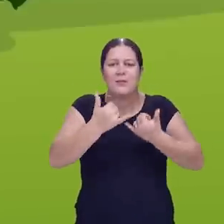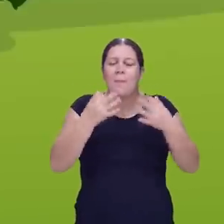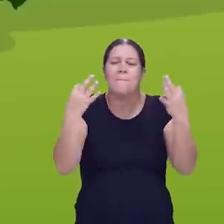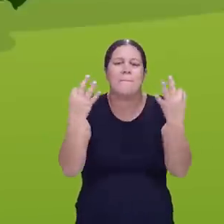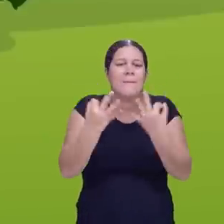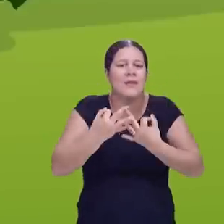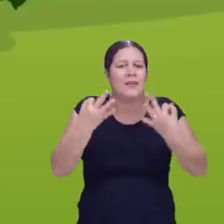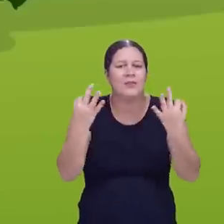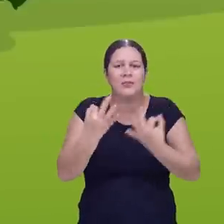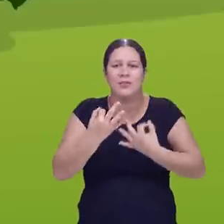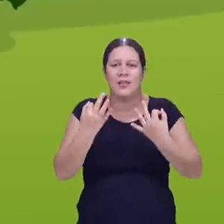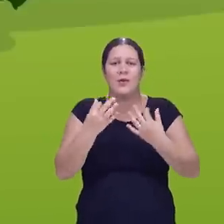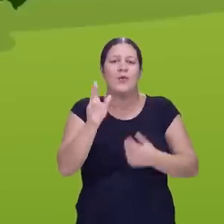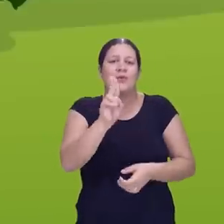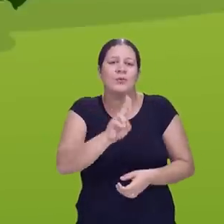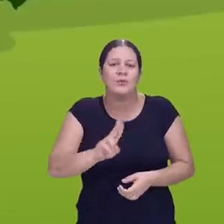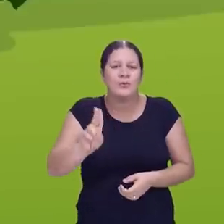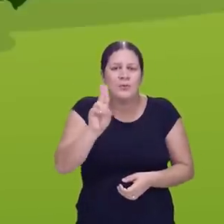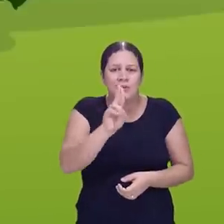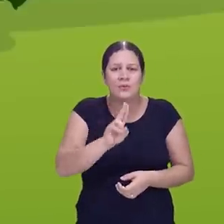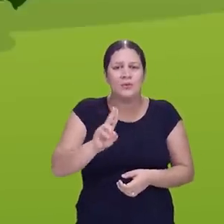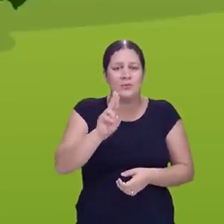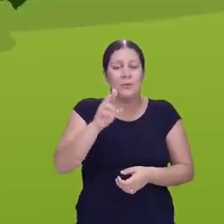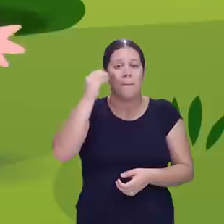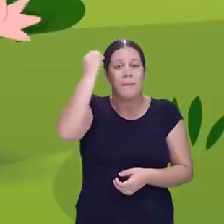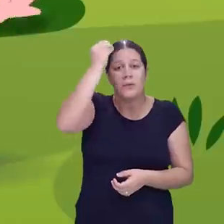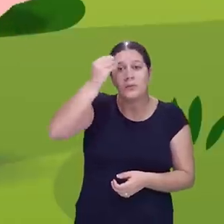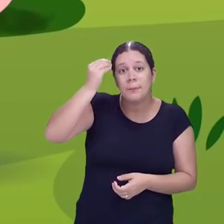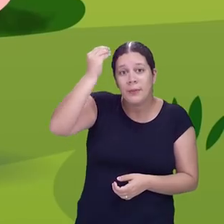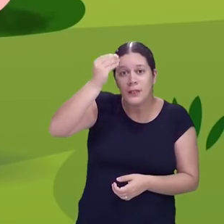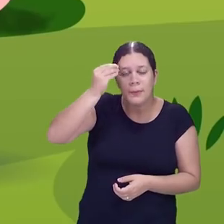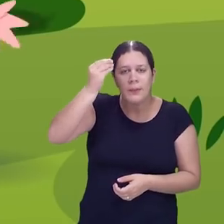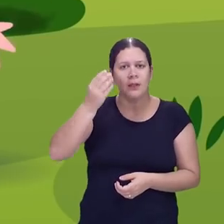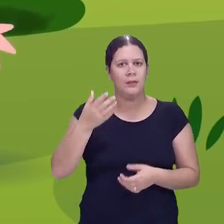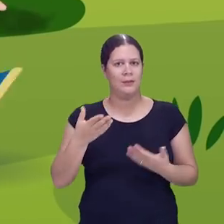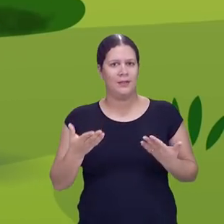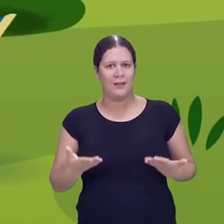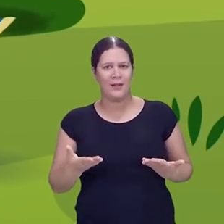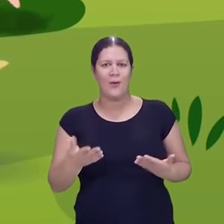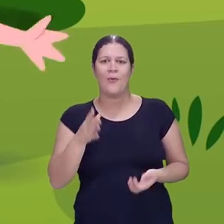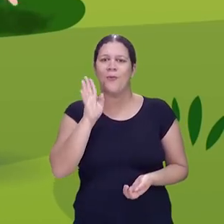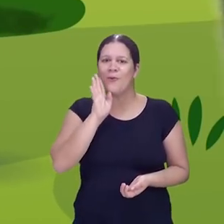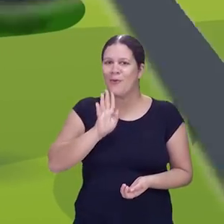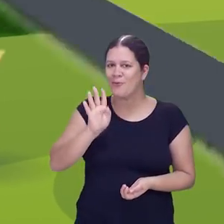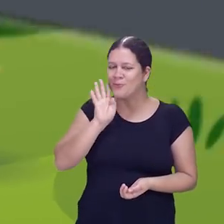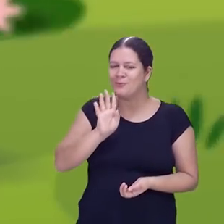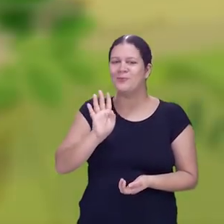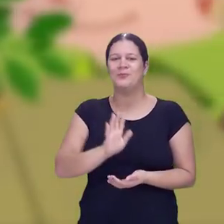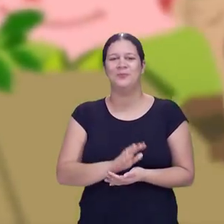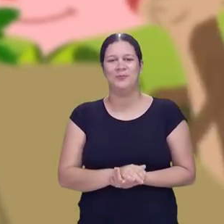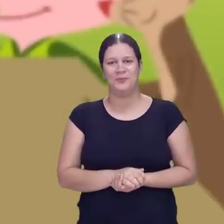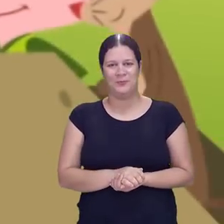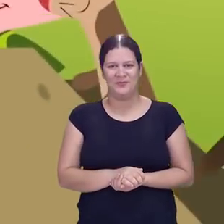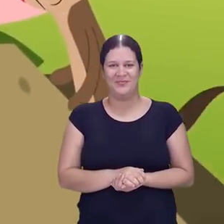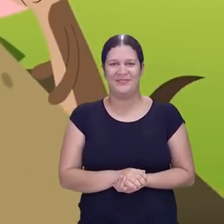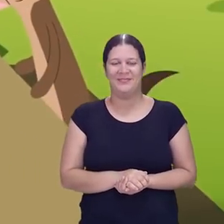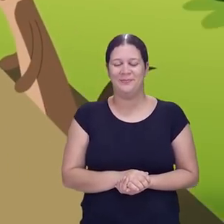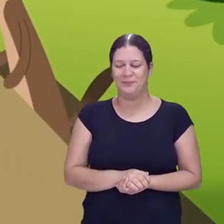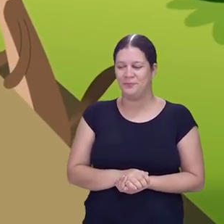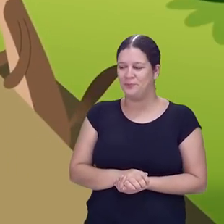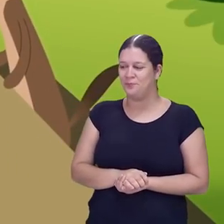é perfeito! Vamos usá-lo no experimento! Experimento? Legal!